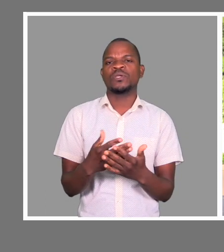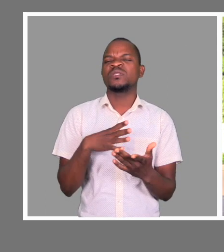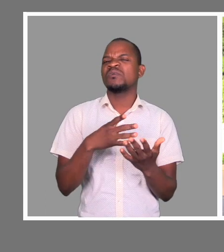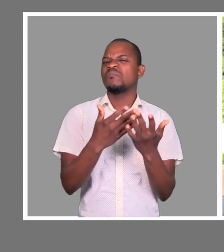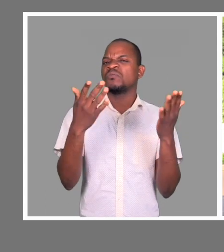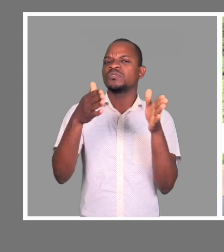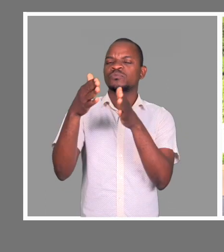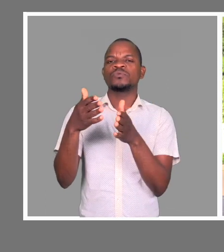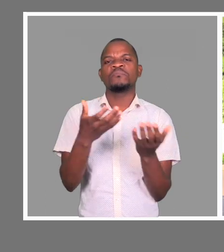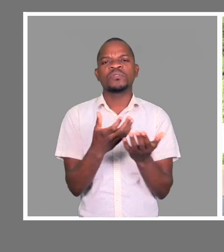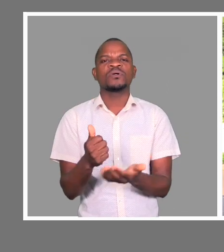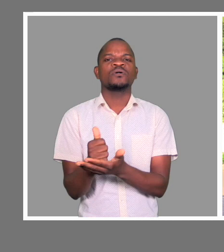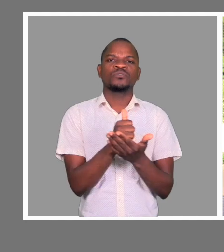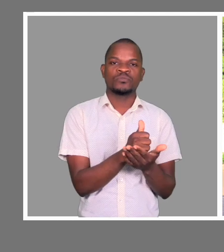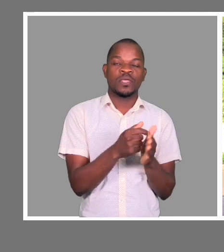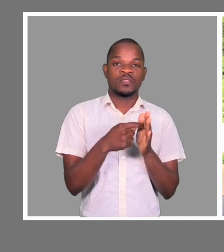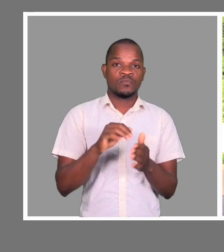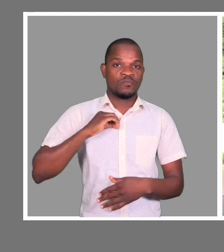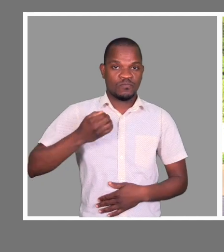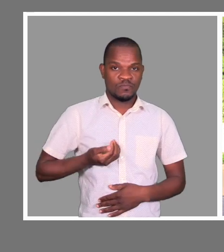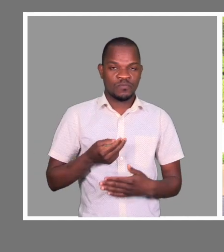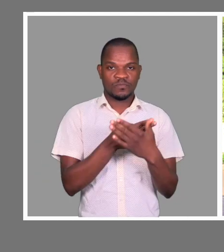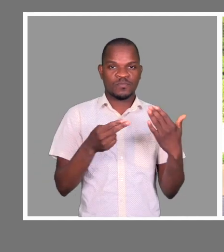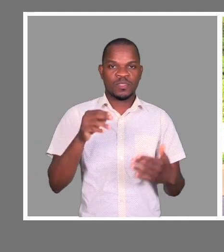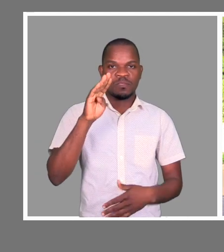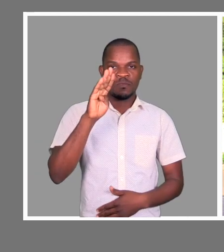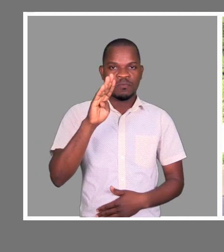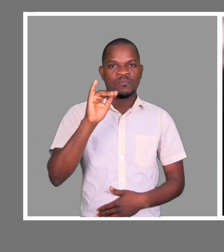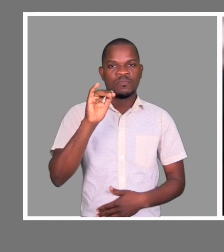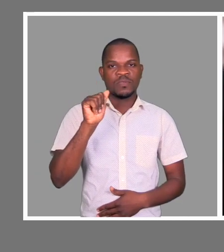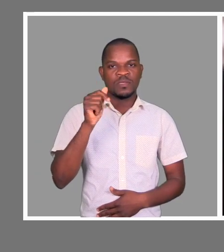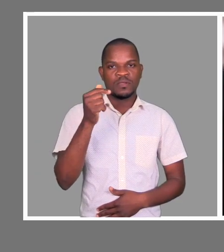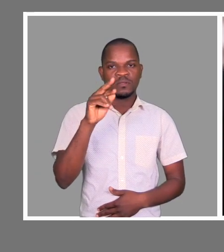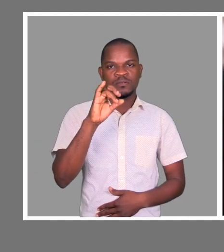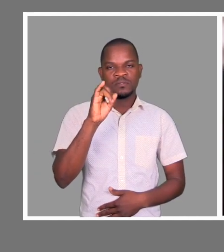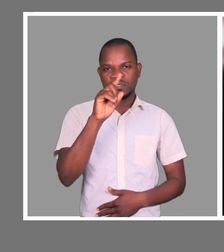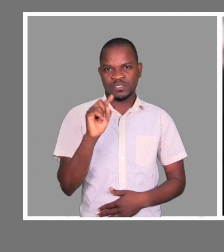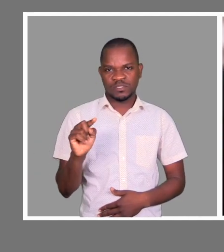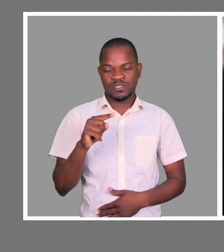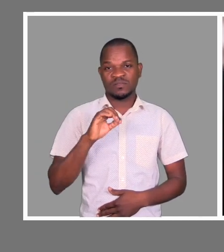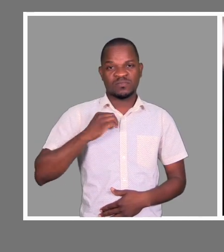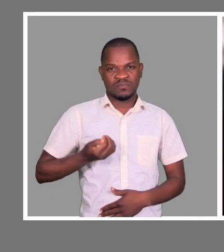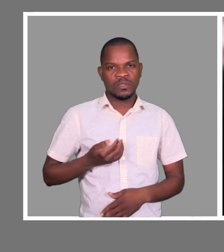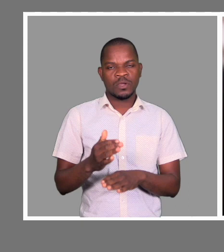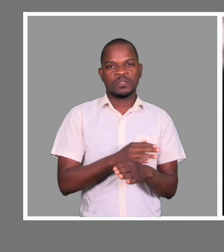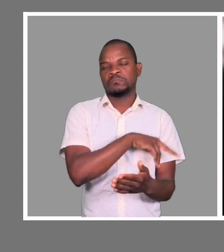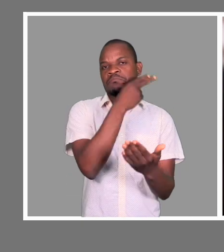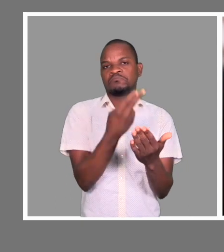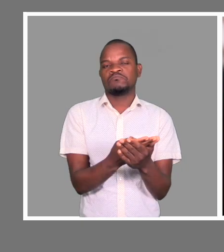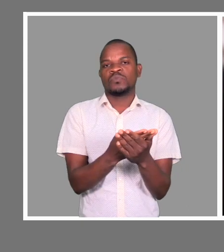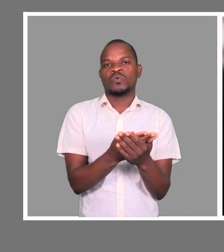por exemplo, a Beatriz, que é uma moça que ficou internada no Hospital José Macam, carencia de doação de sangue, não